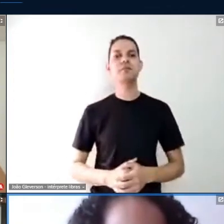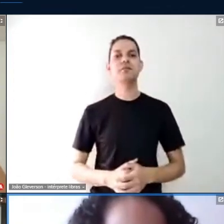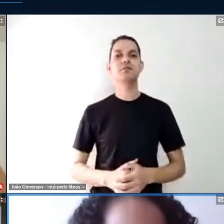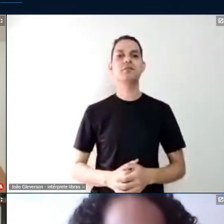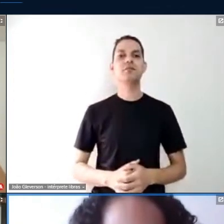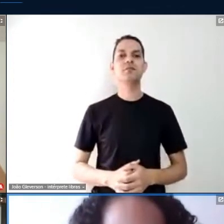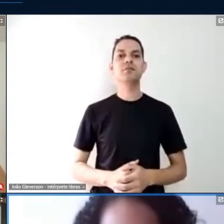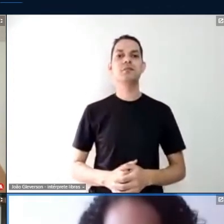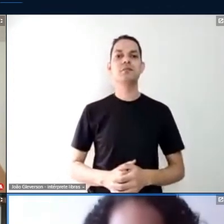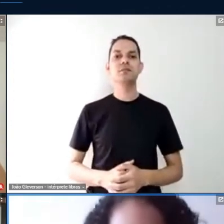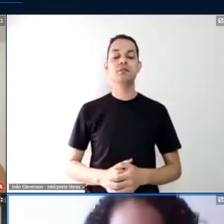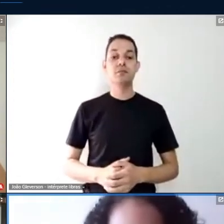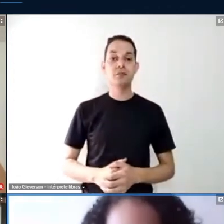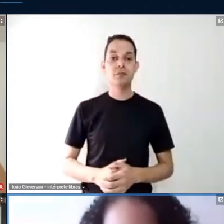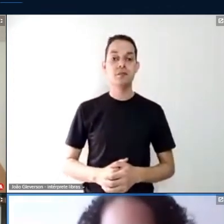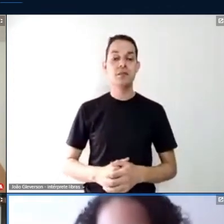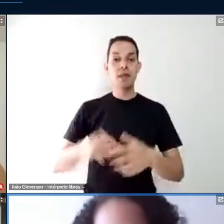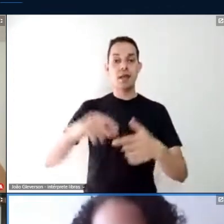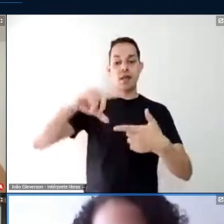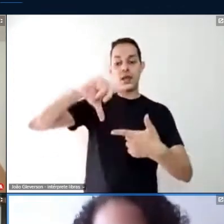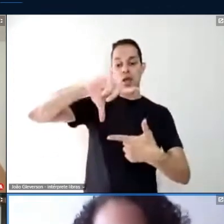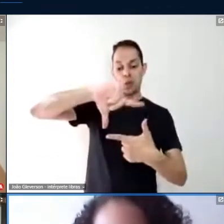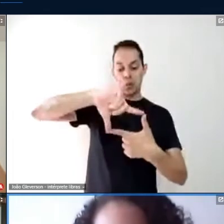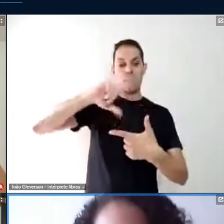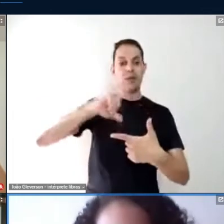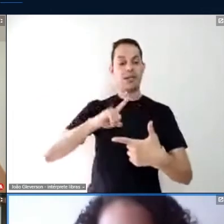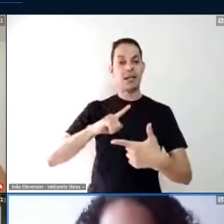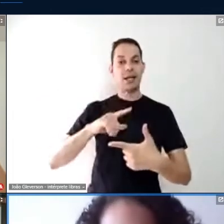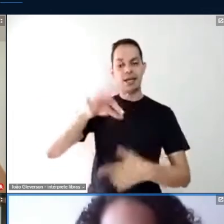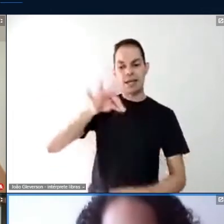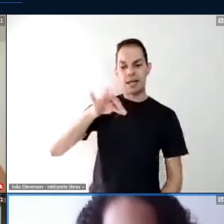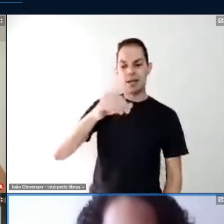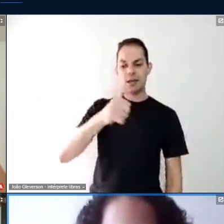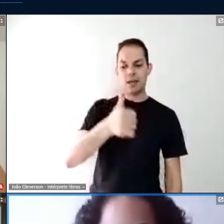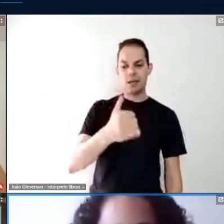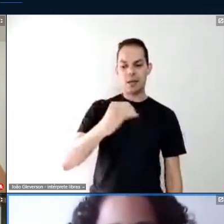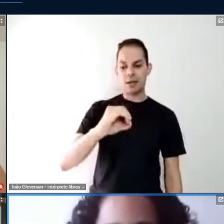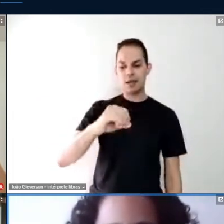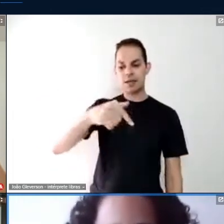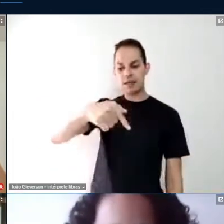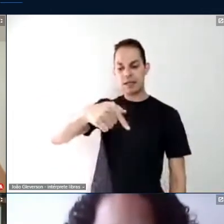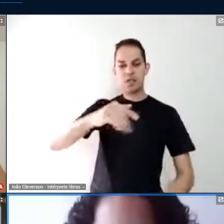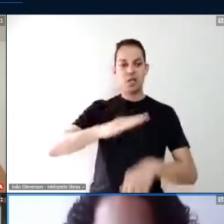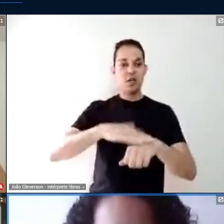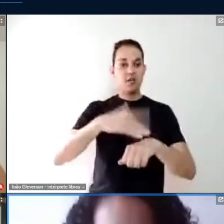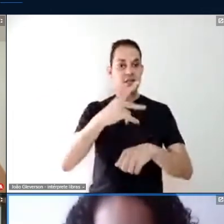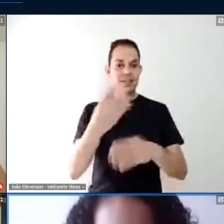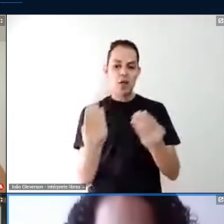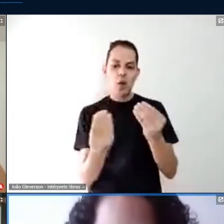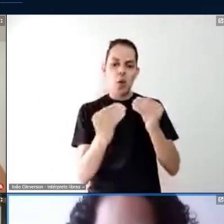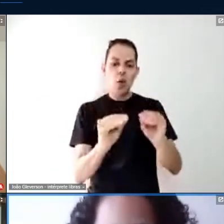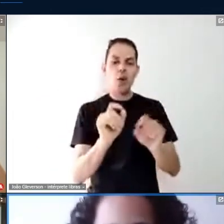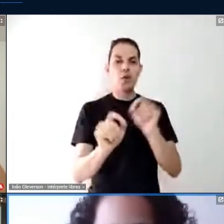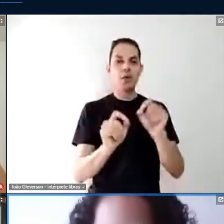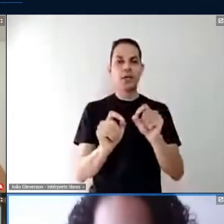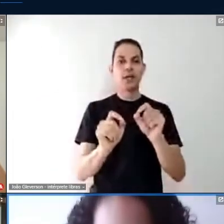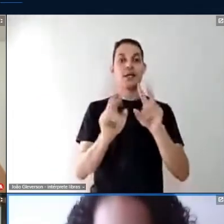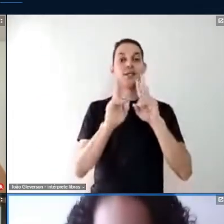tem um quadro nessa página 107 em que você coloca assim, sessões